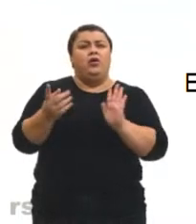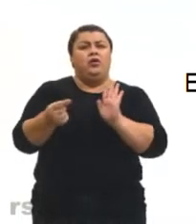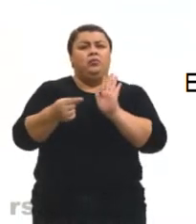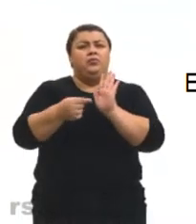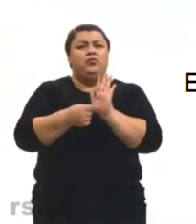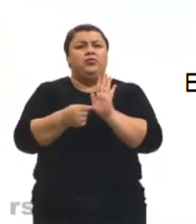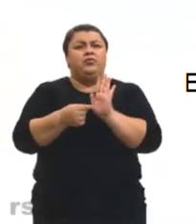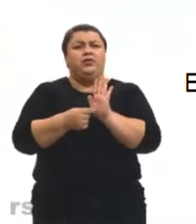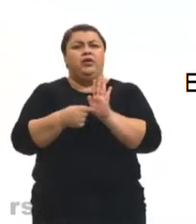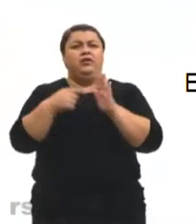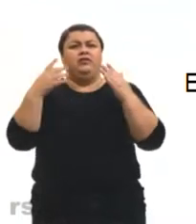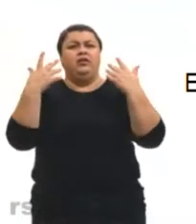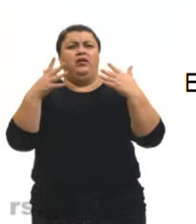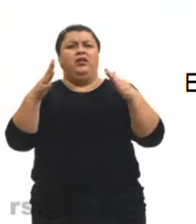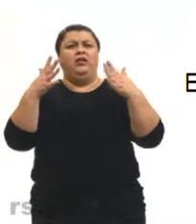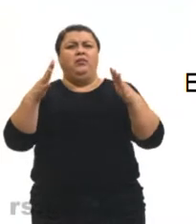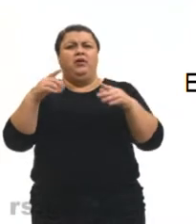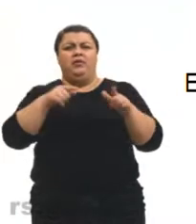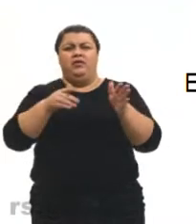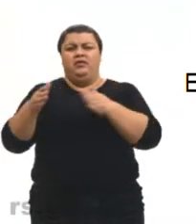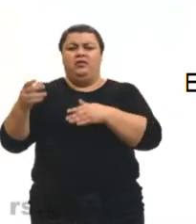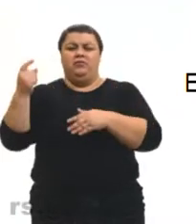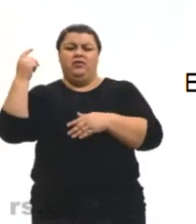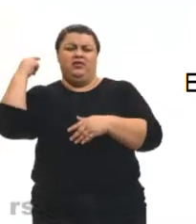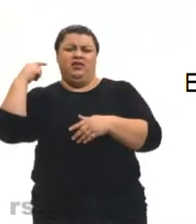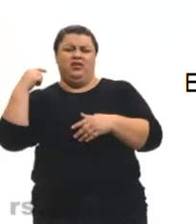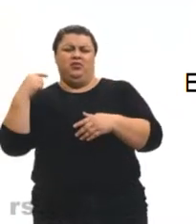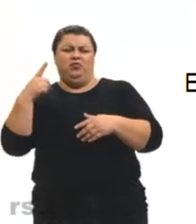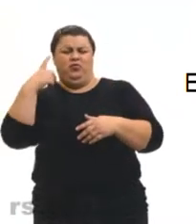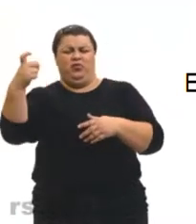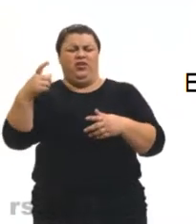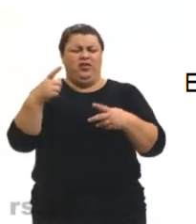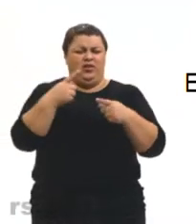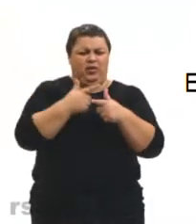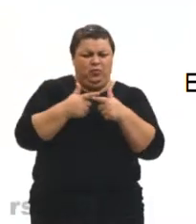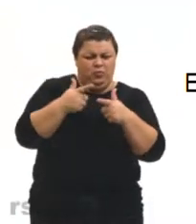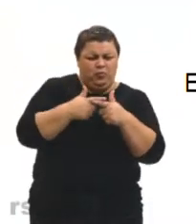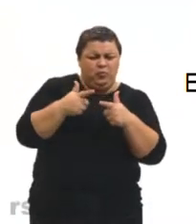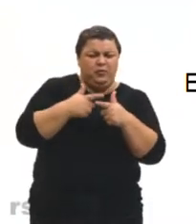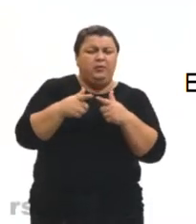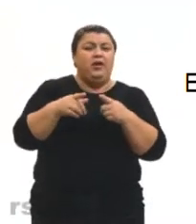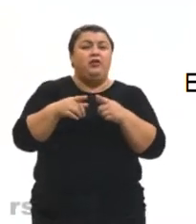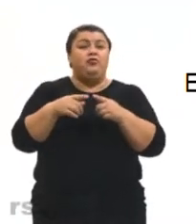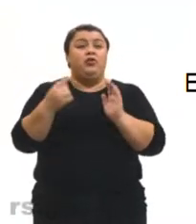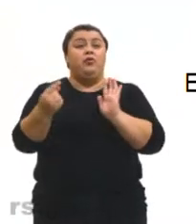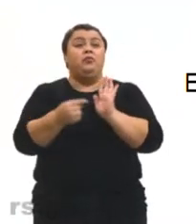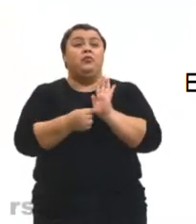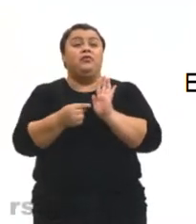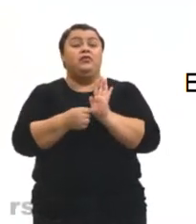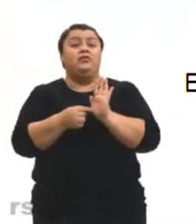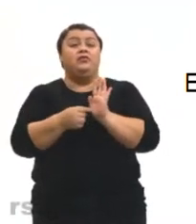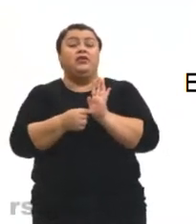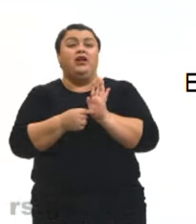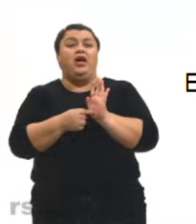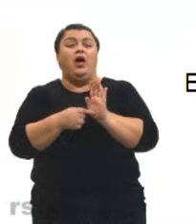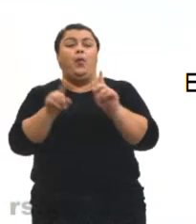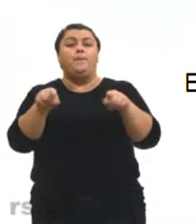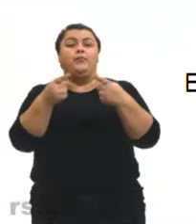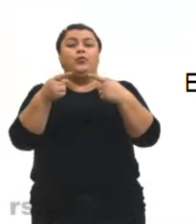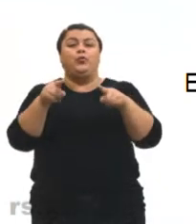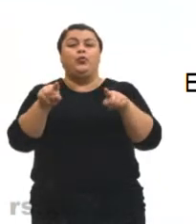né que celebram esse passado Colonial violento problemático eu resolvi trazer o enredo da Mangueira de